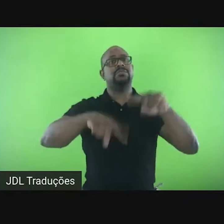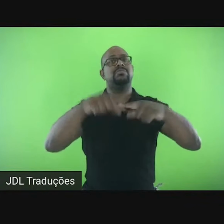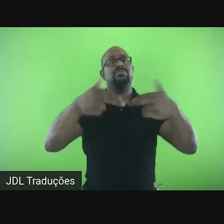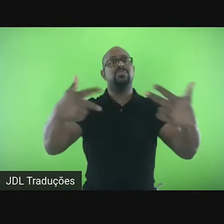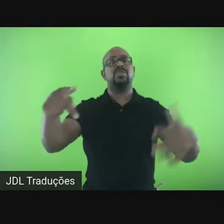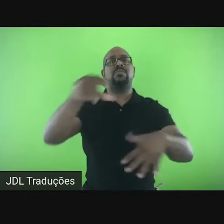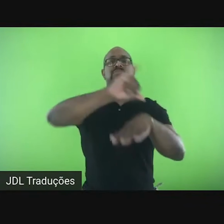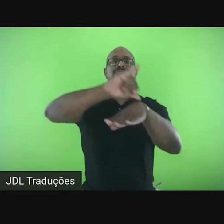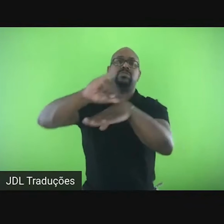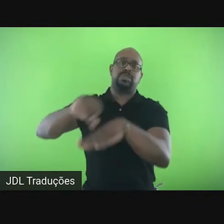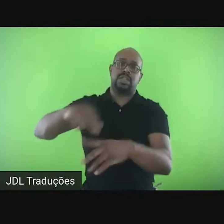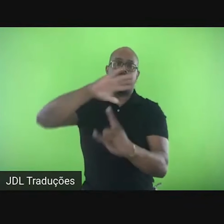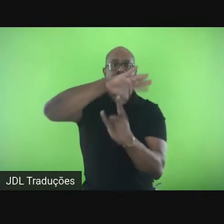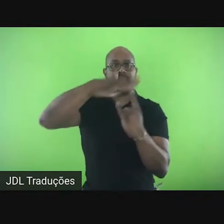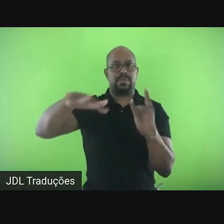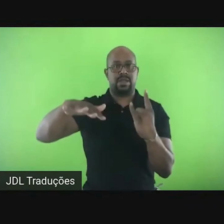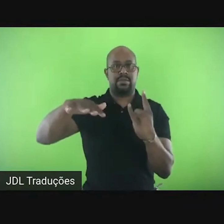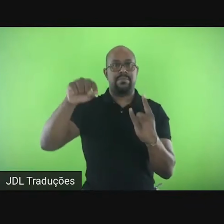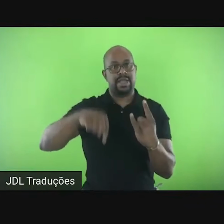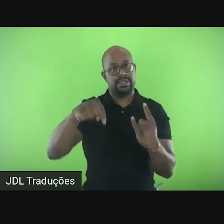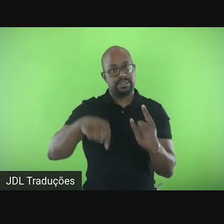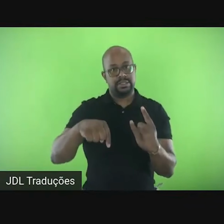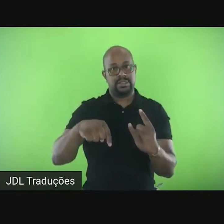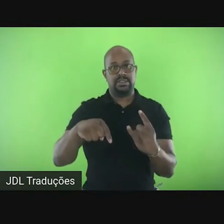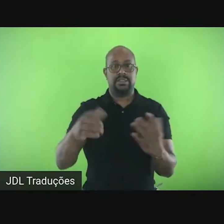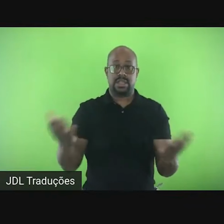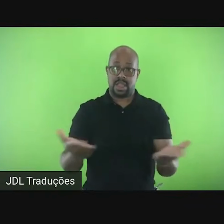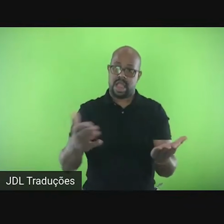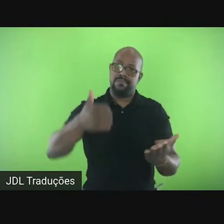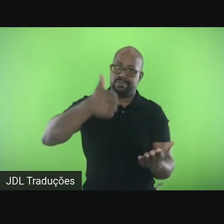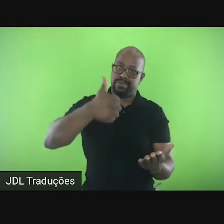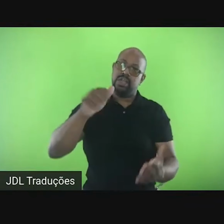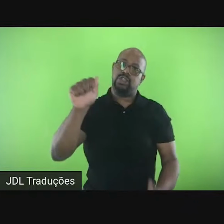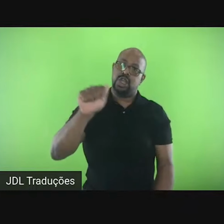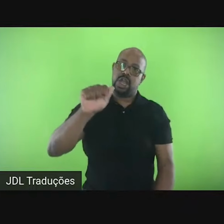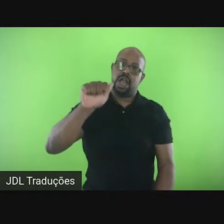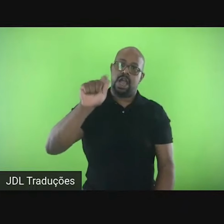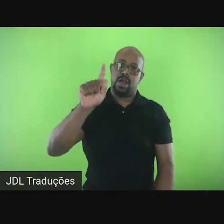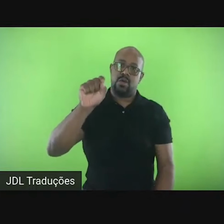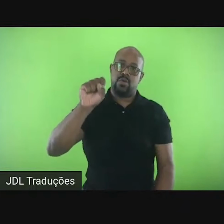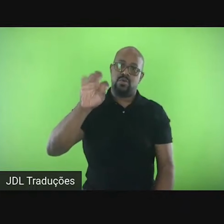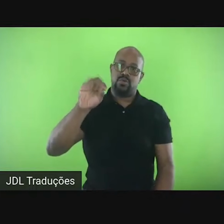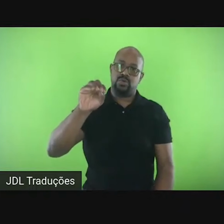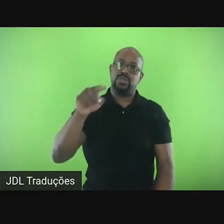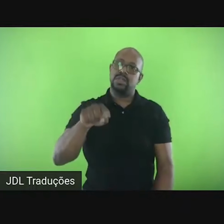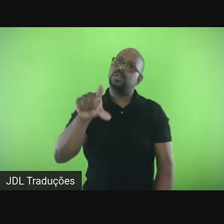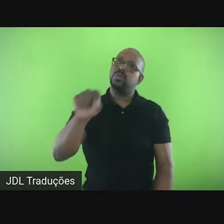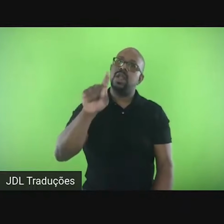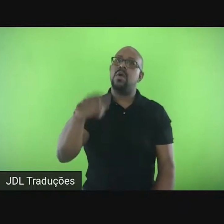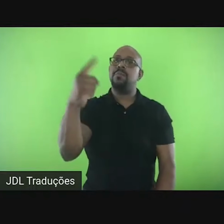MAR. Para esta primeira edição de agosto, para esse episódio, a obra escolhida é uma